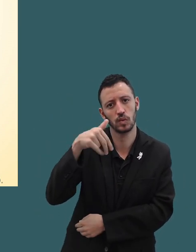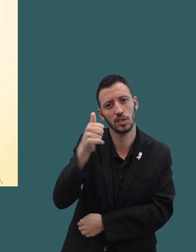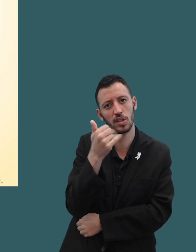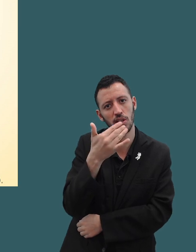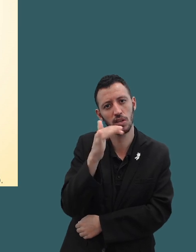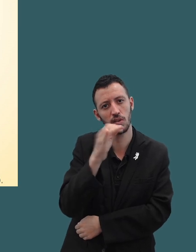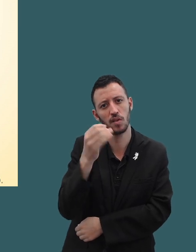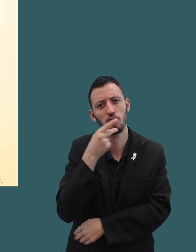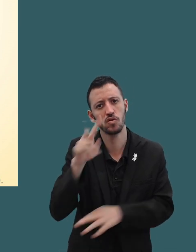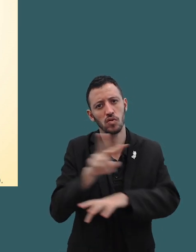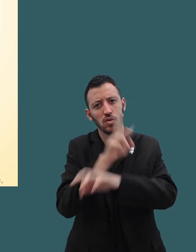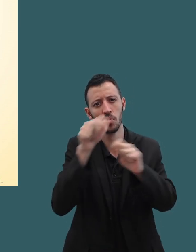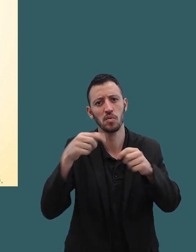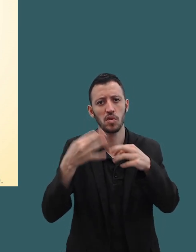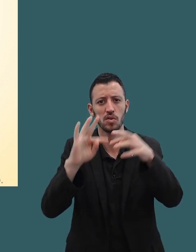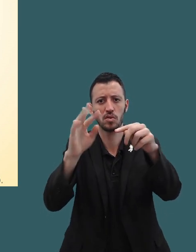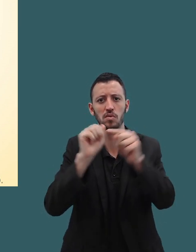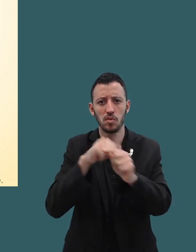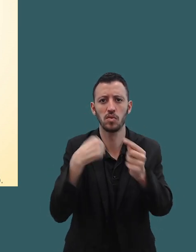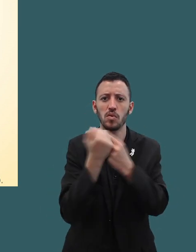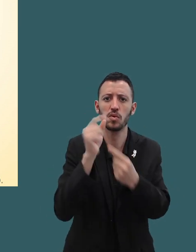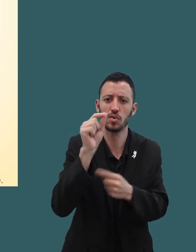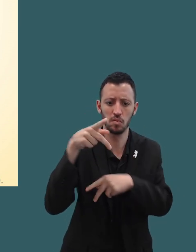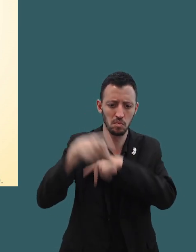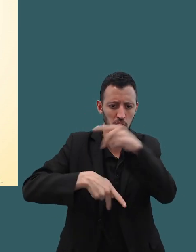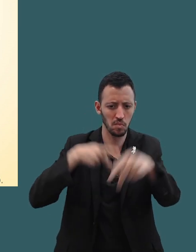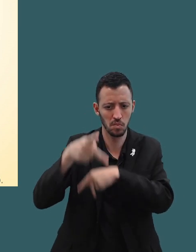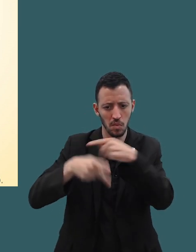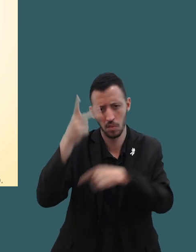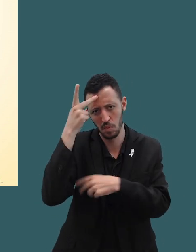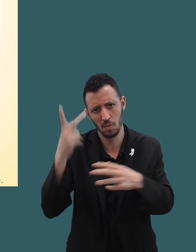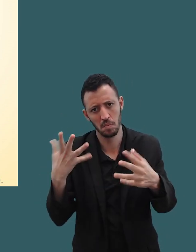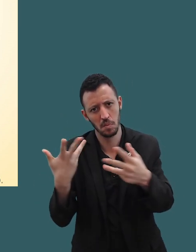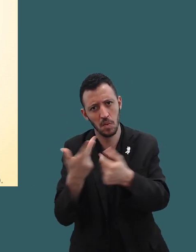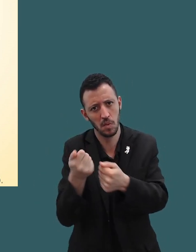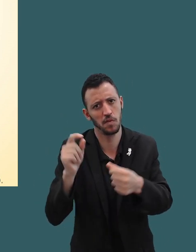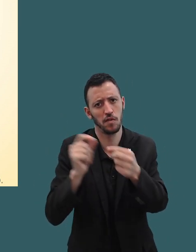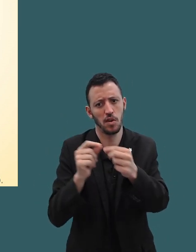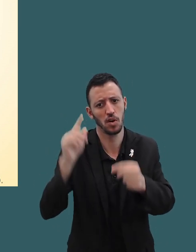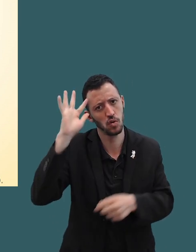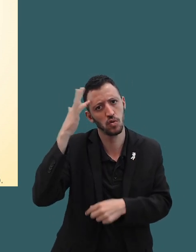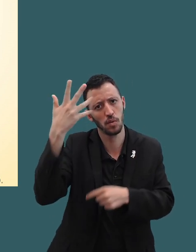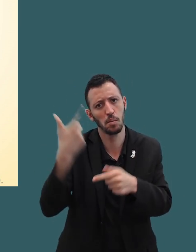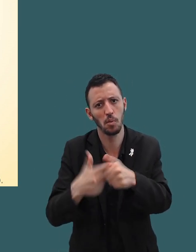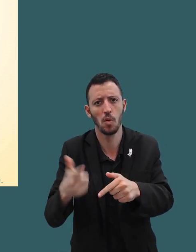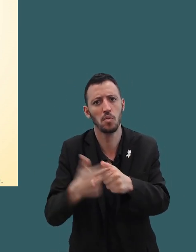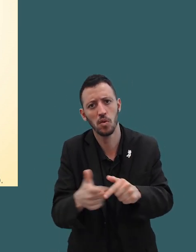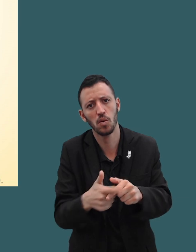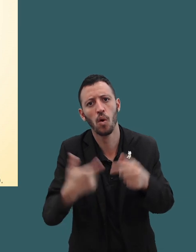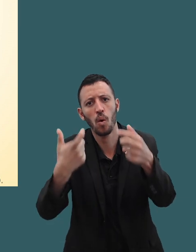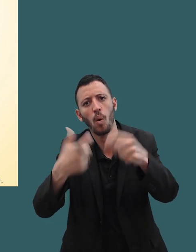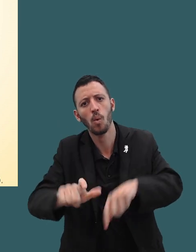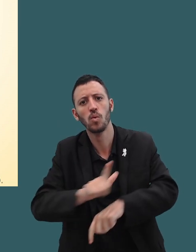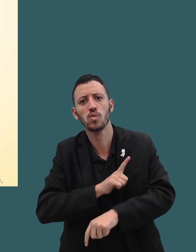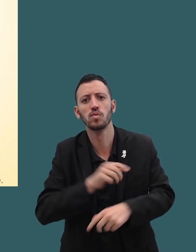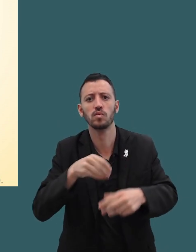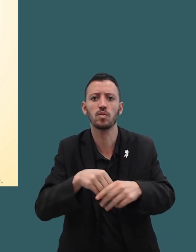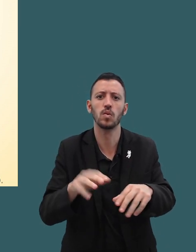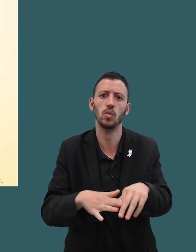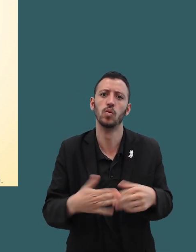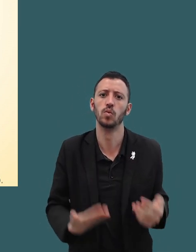aqui, as tecnologias sociais, que já é o povo brilhantemente resolvendo seus problemas. Onde ele não consegue,